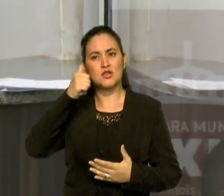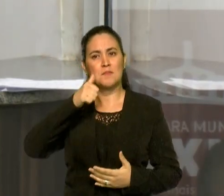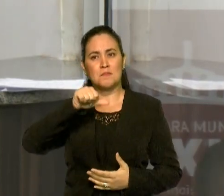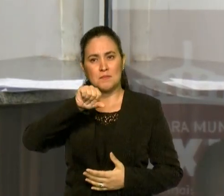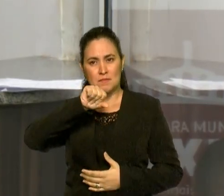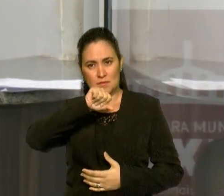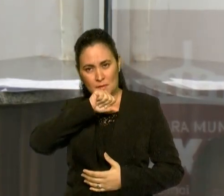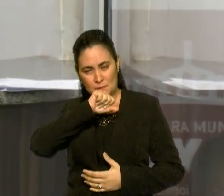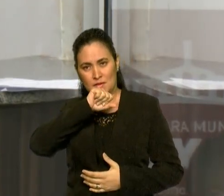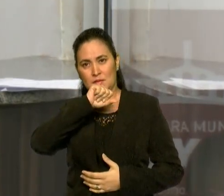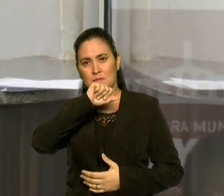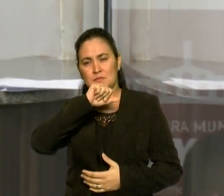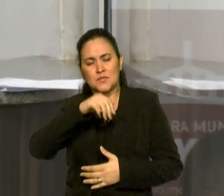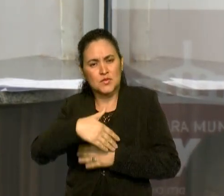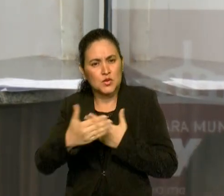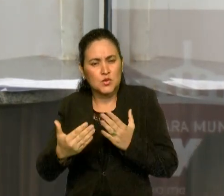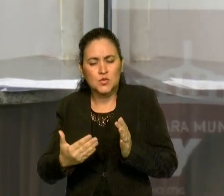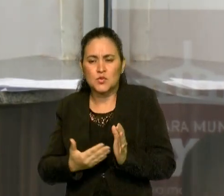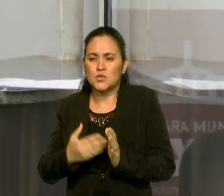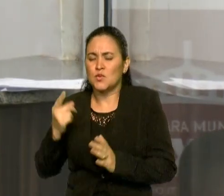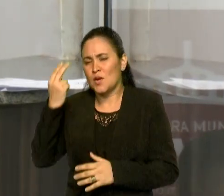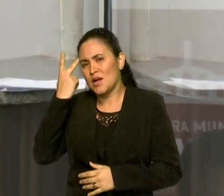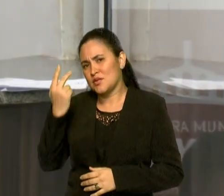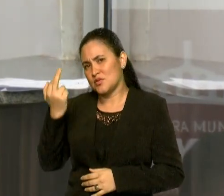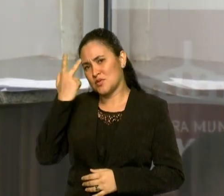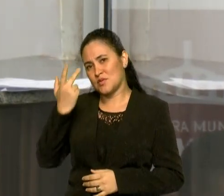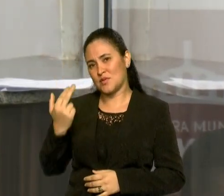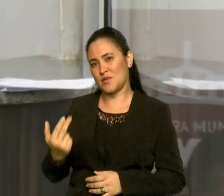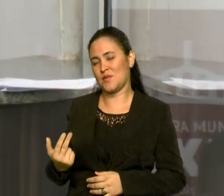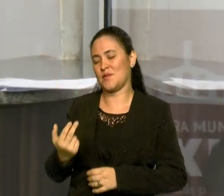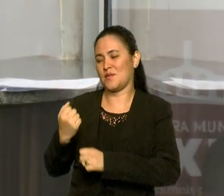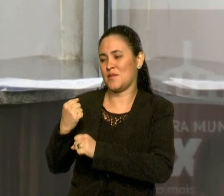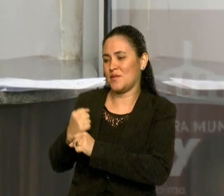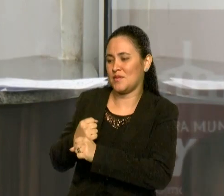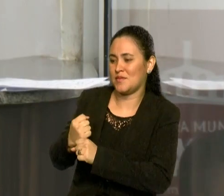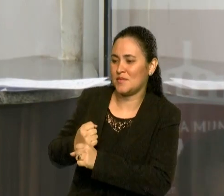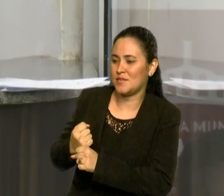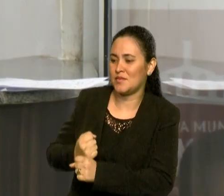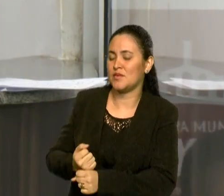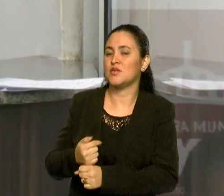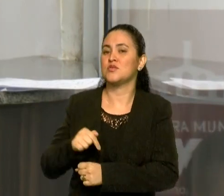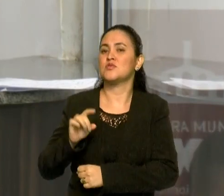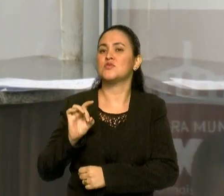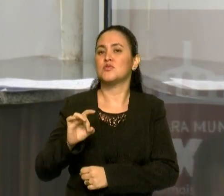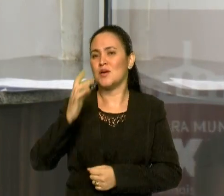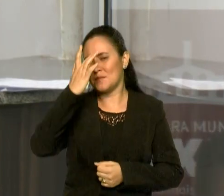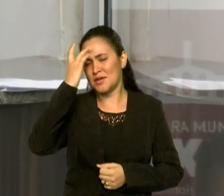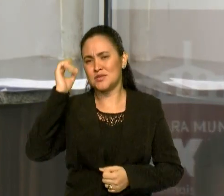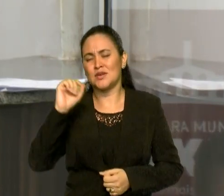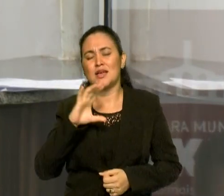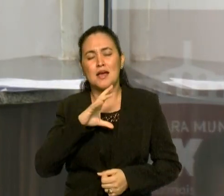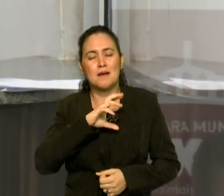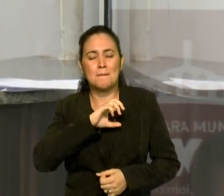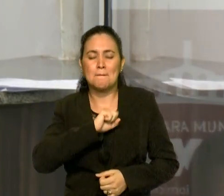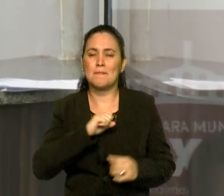uma história, uma longa história, e só quem tem muito amor por Caxias conhece. E seu pai,